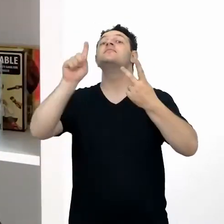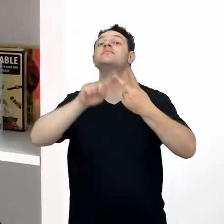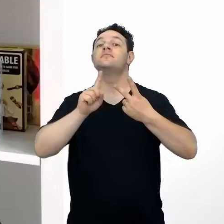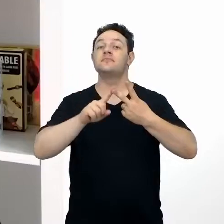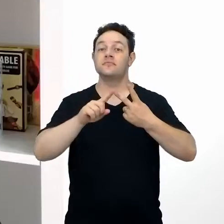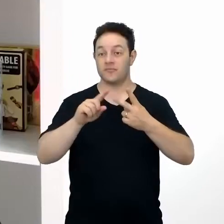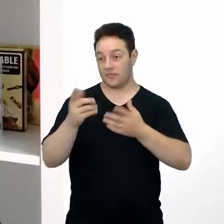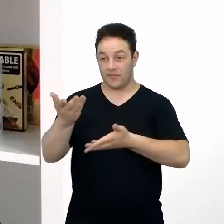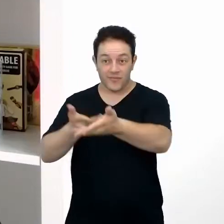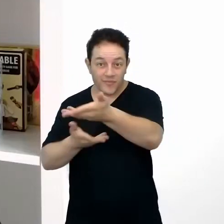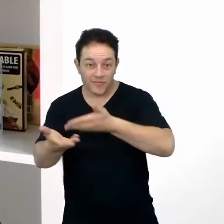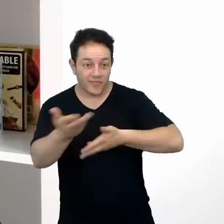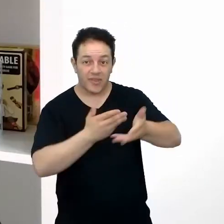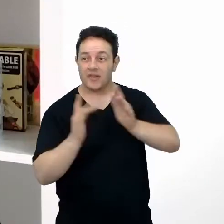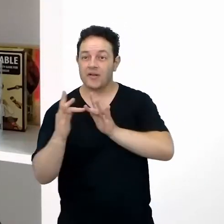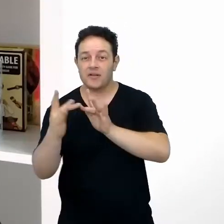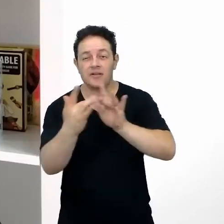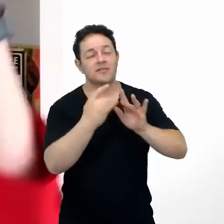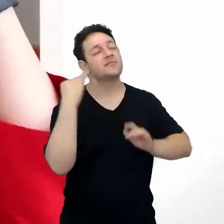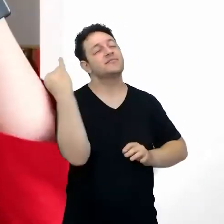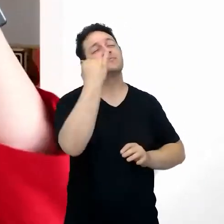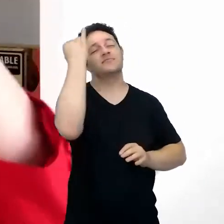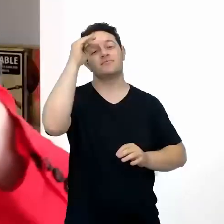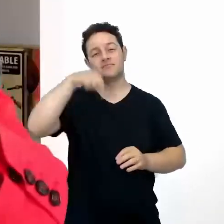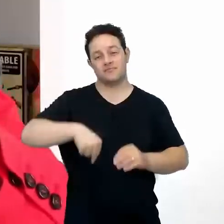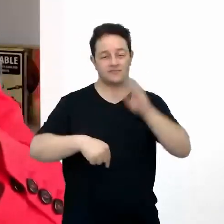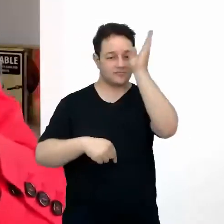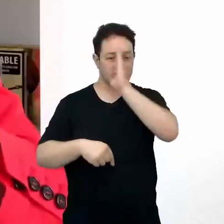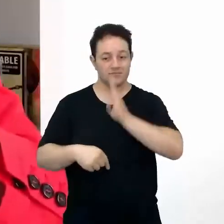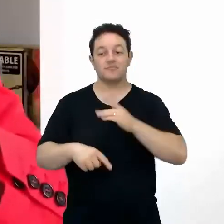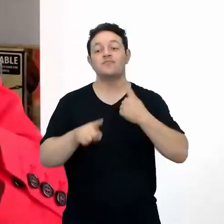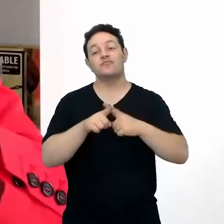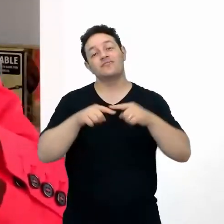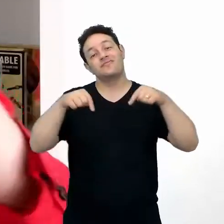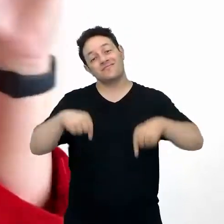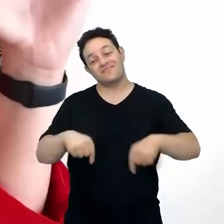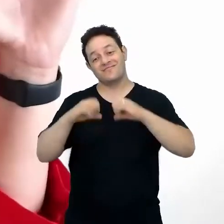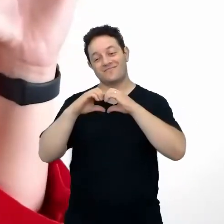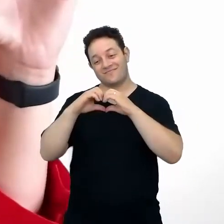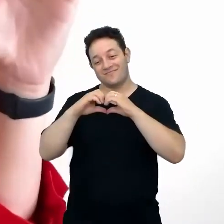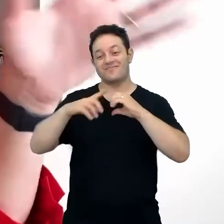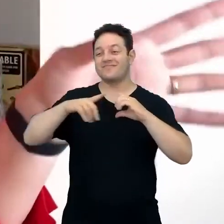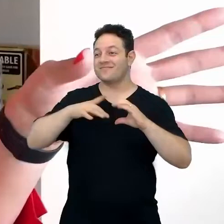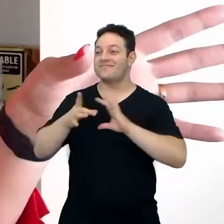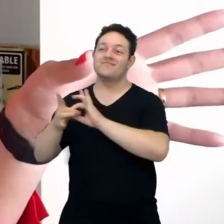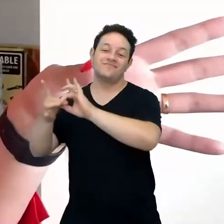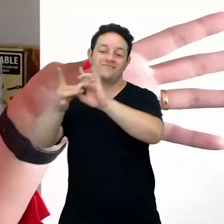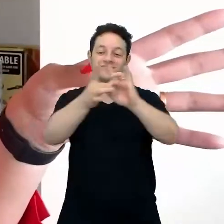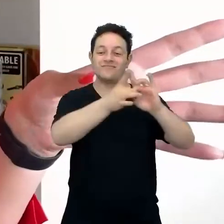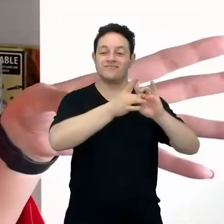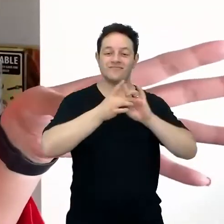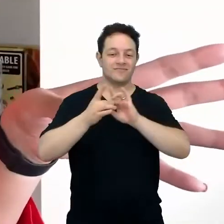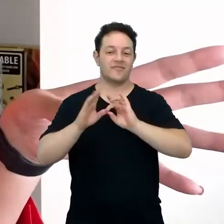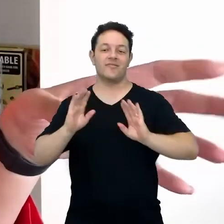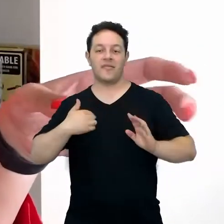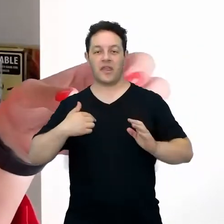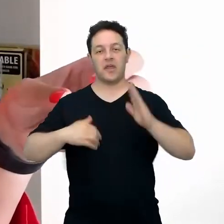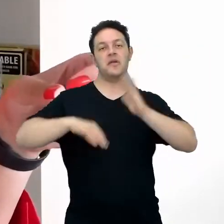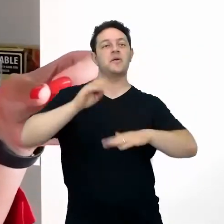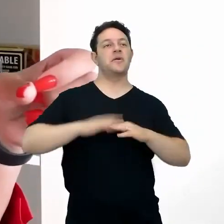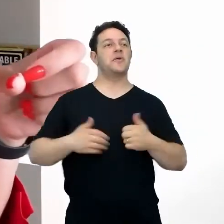super importante no Brasil, porque o nosso país é um país relacional. O que isso significa? Que só ser bom